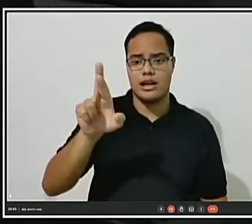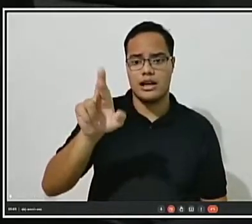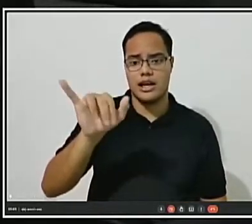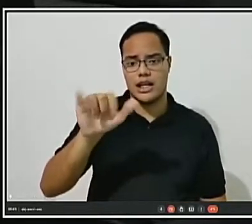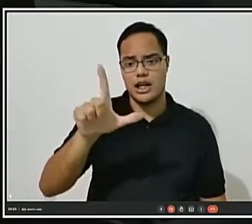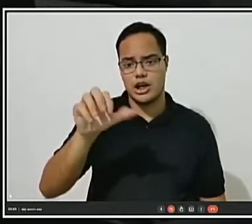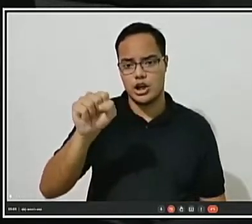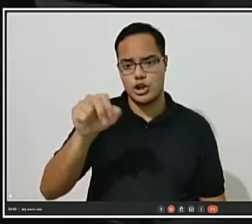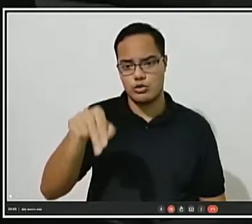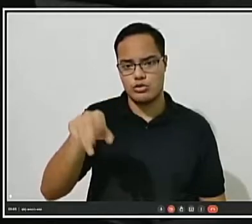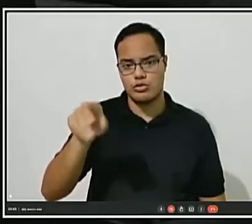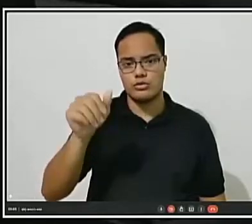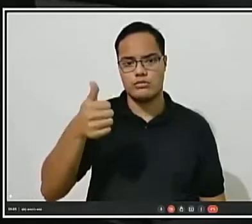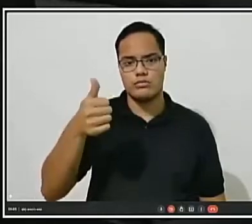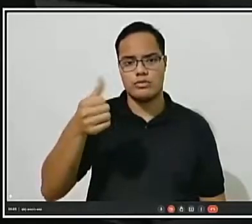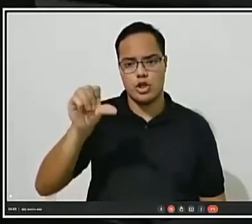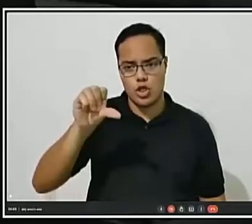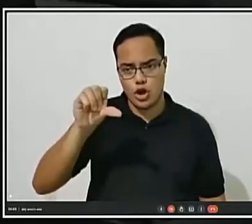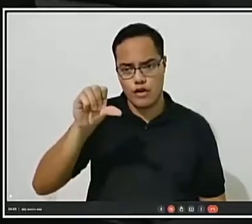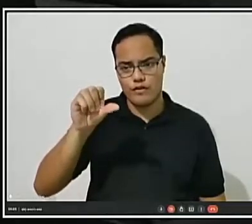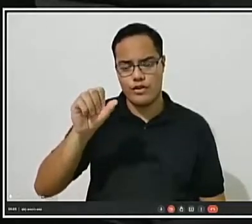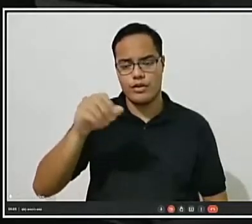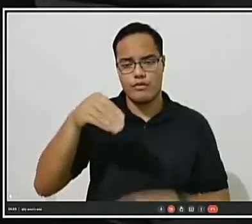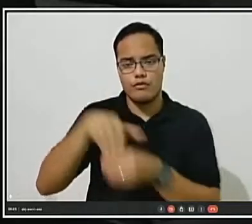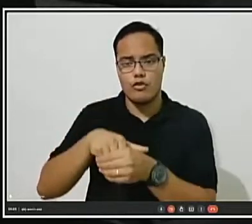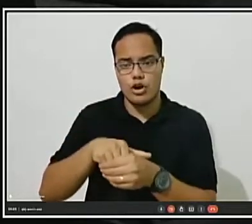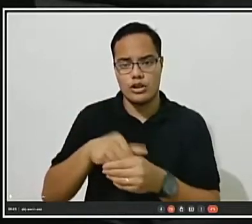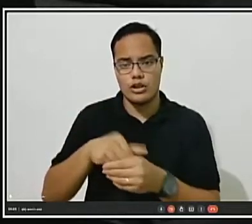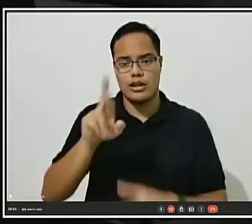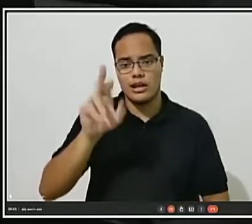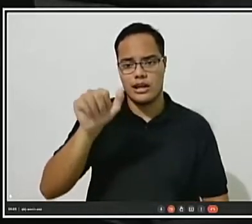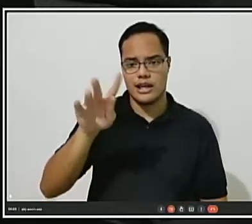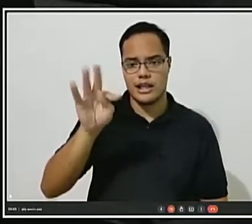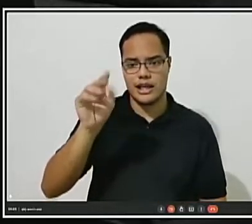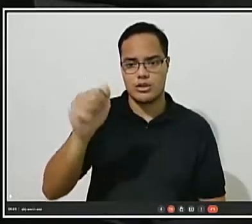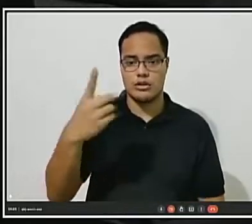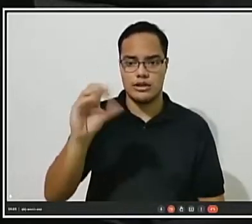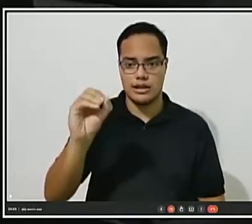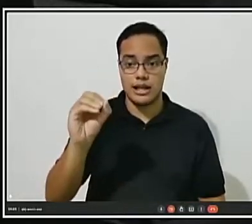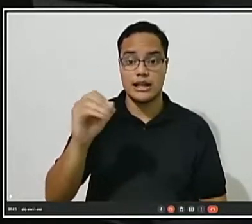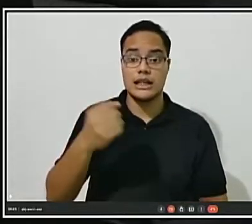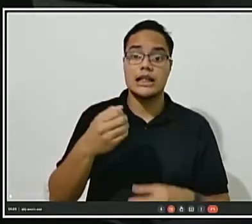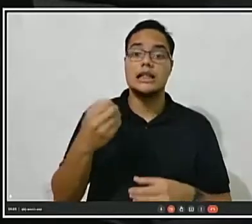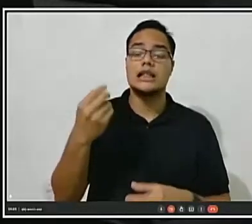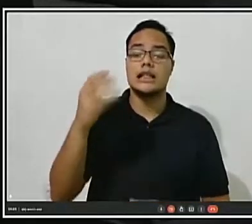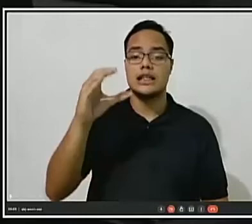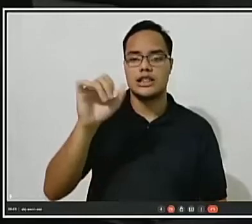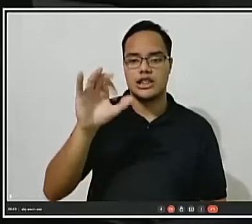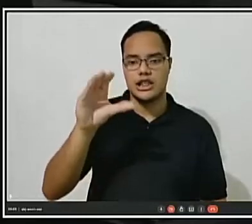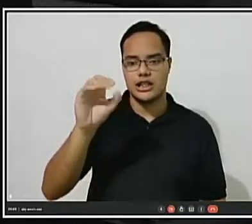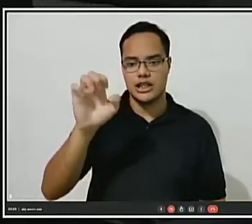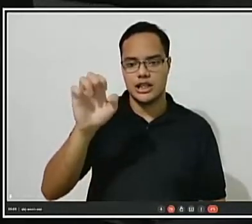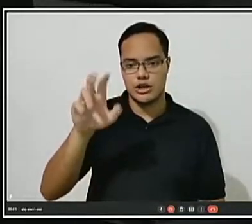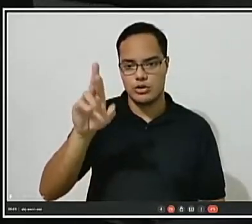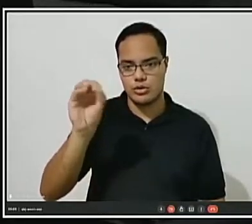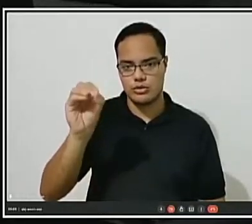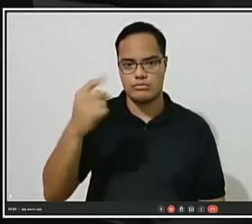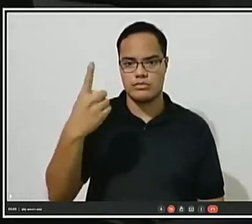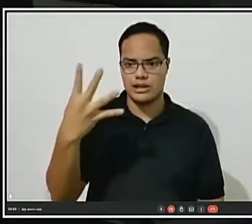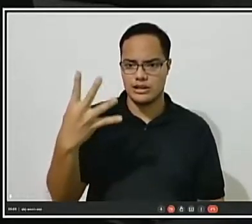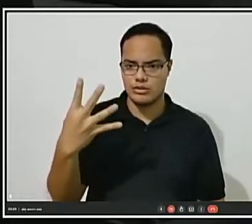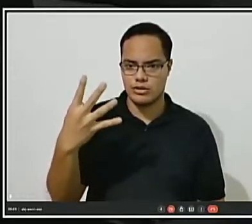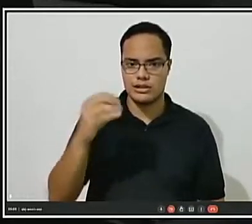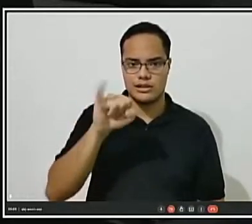9 votos, Renato Freitas, 10 votos, Professor Cícero, 14 votos, Jéssica Magno, 14 votos,